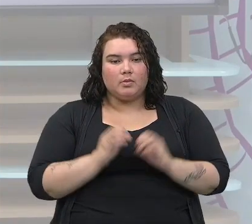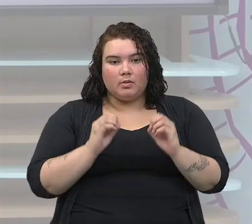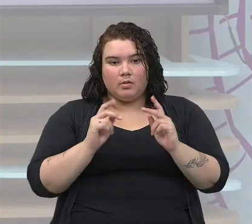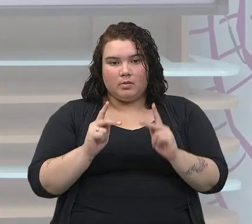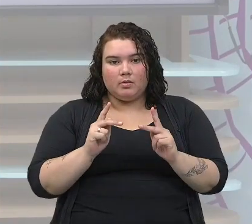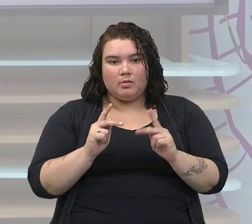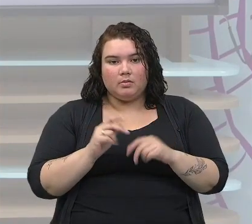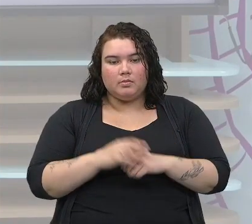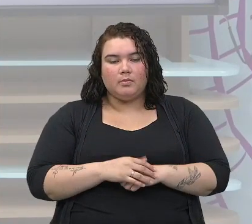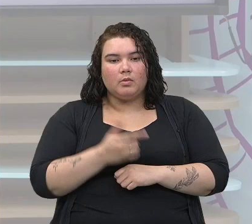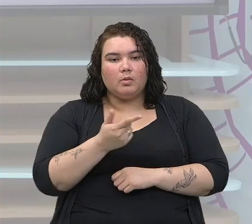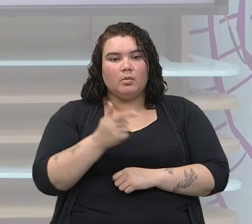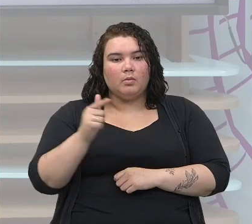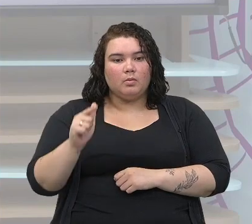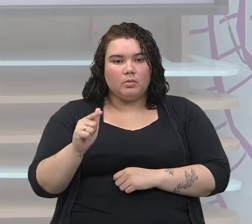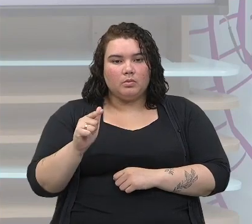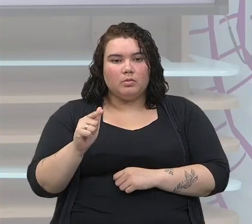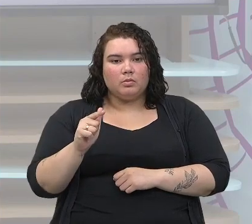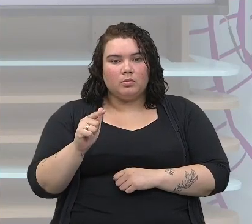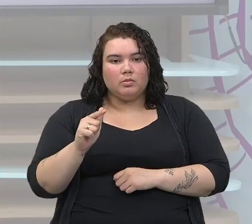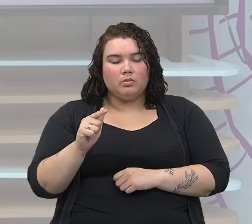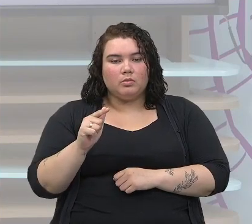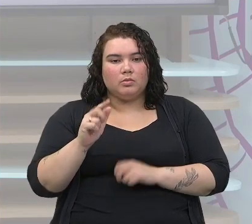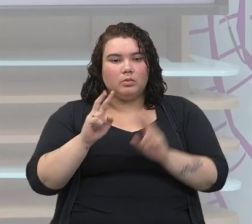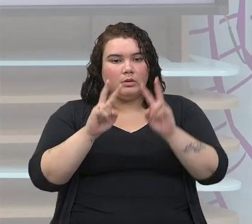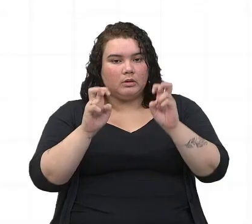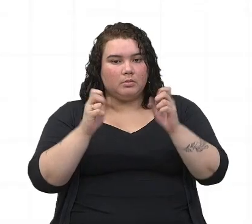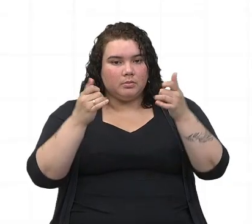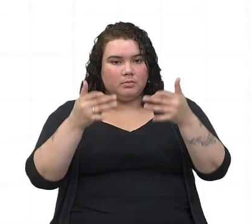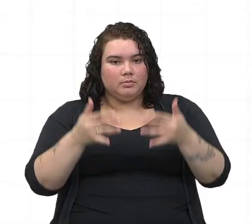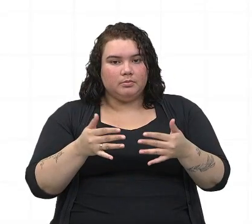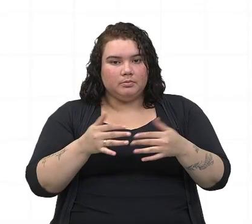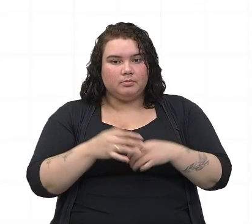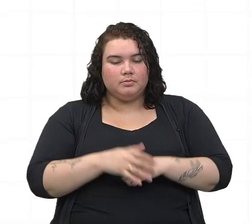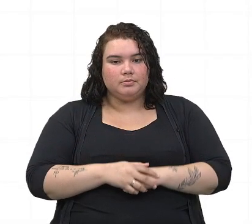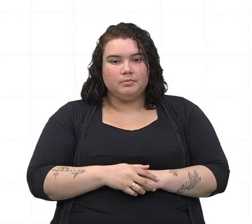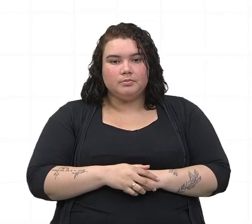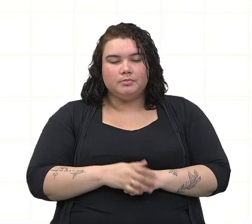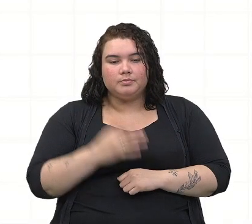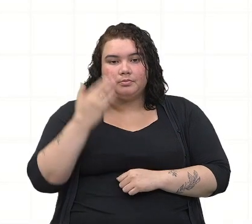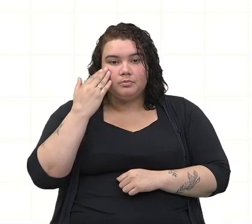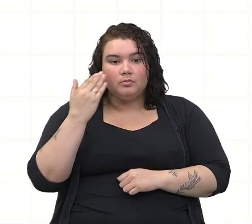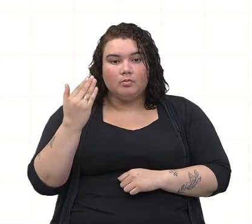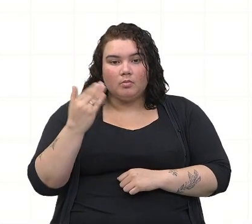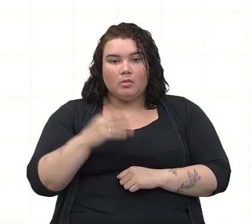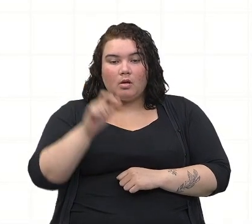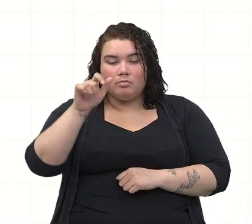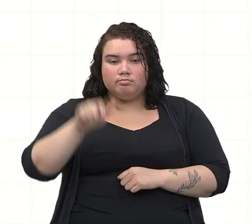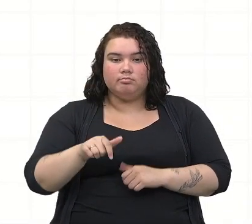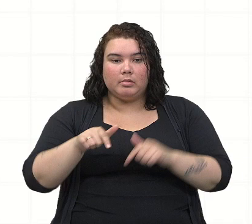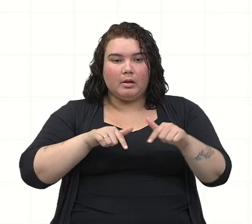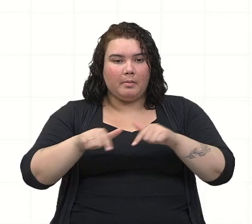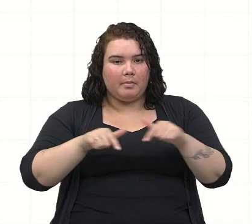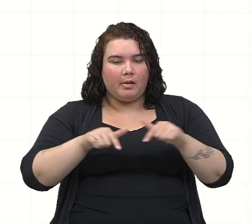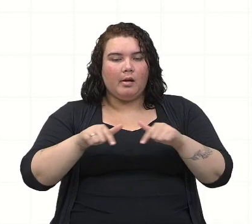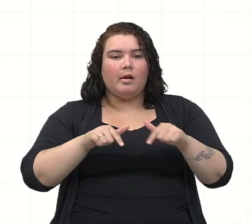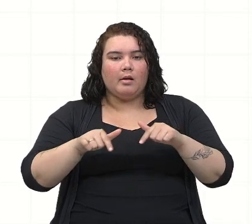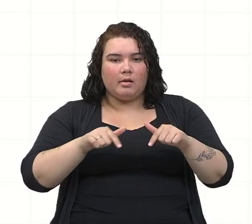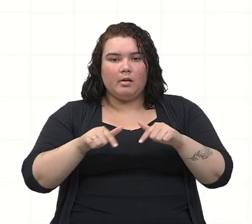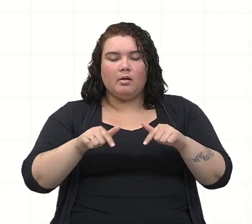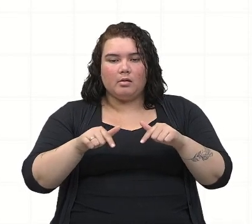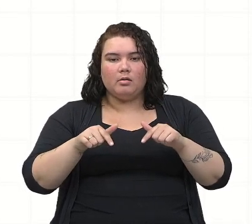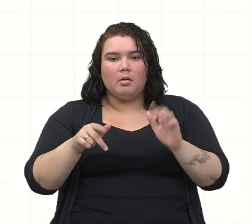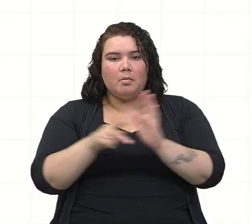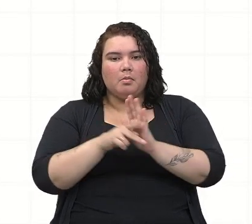nosso próximo assunto aqui. Vamos lá. Um funcionário de uma empresa do